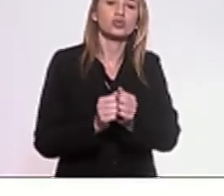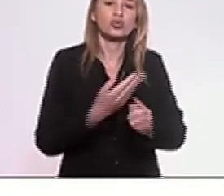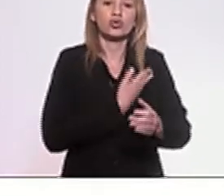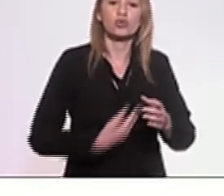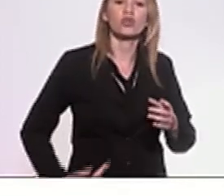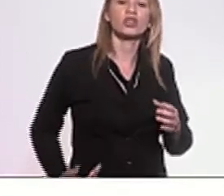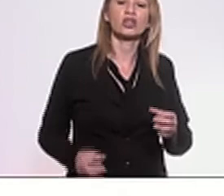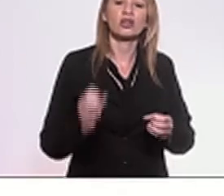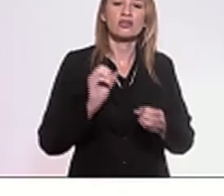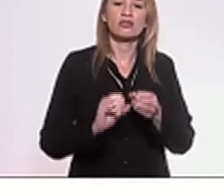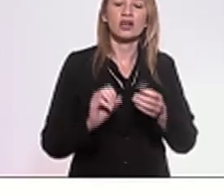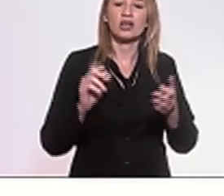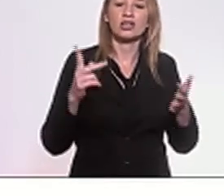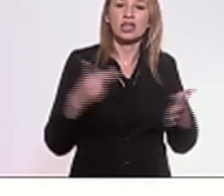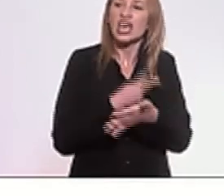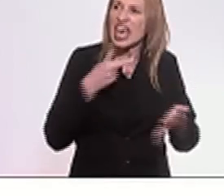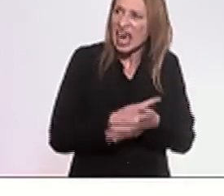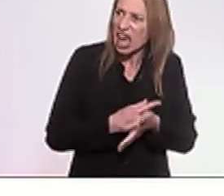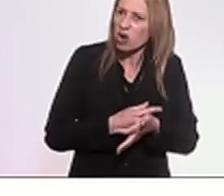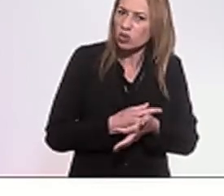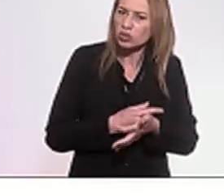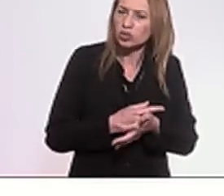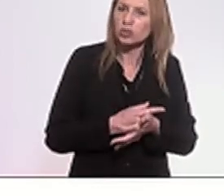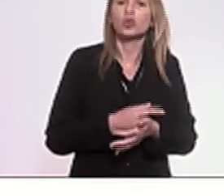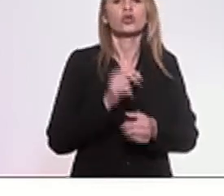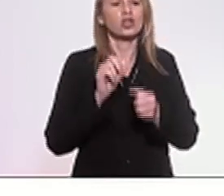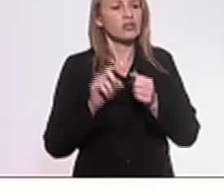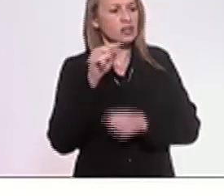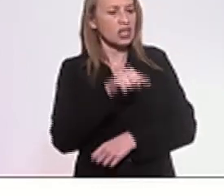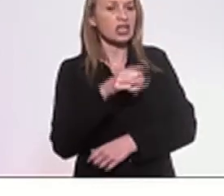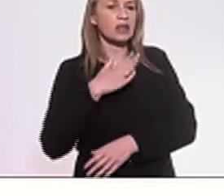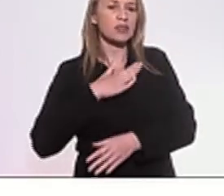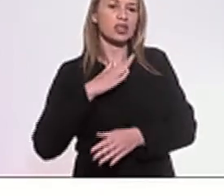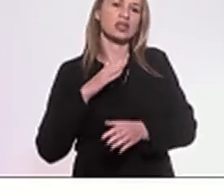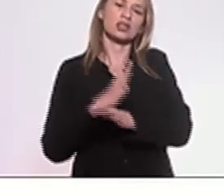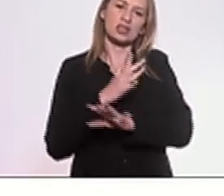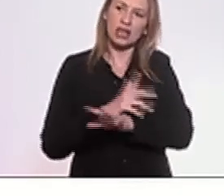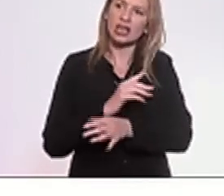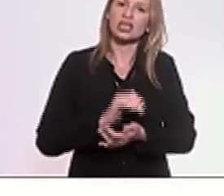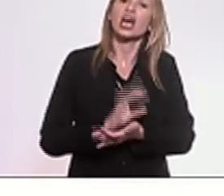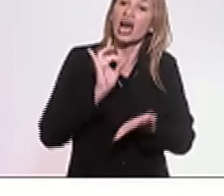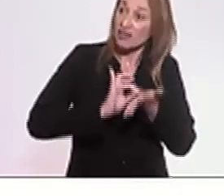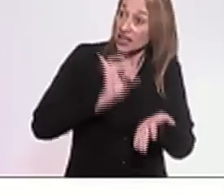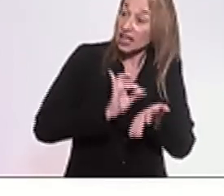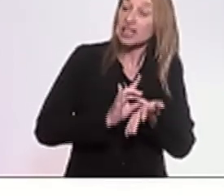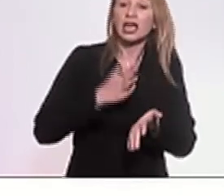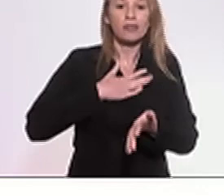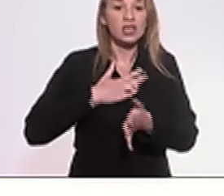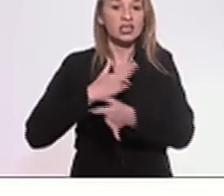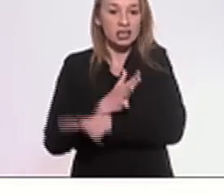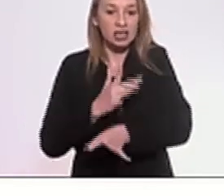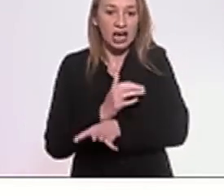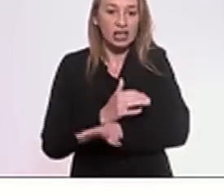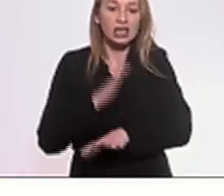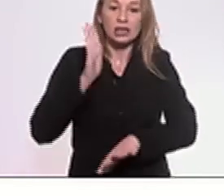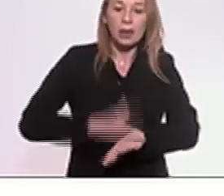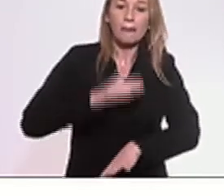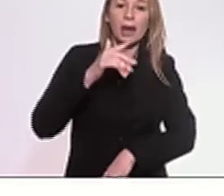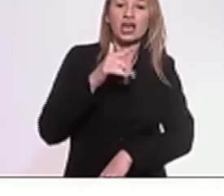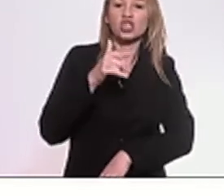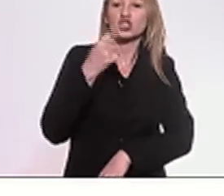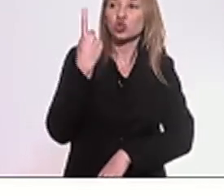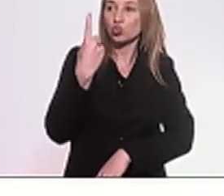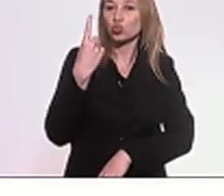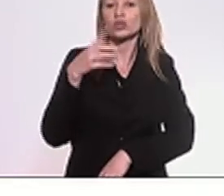façam injustiças, façam o que fizeram lá na minha região. A verdade é que a minha região tem mais de um